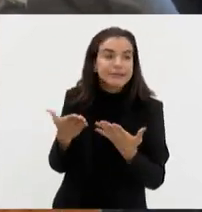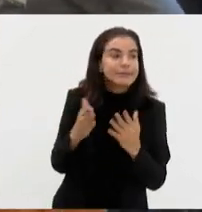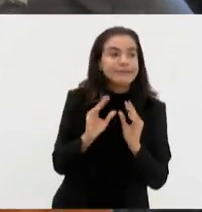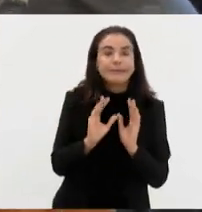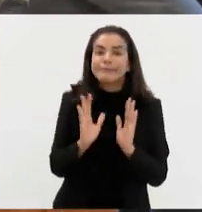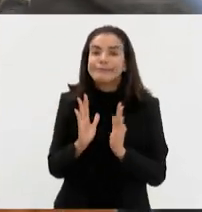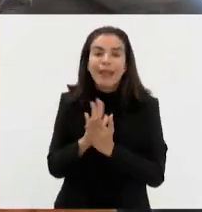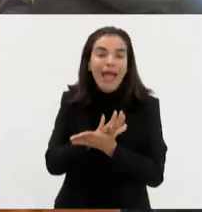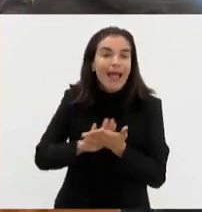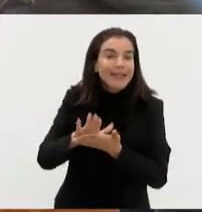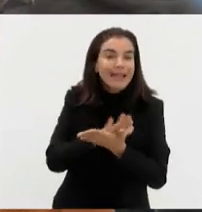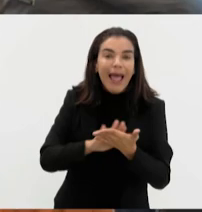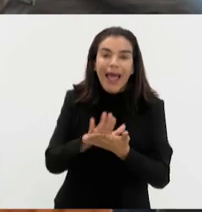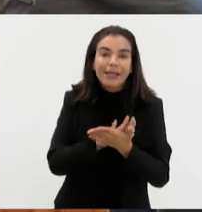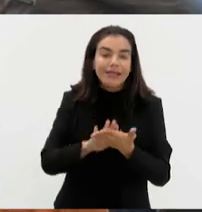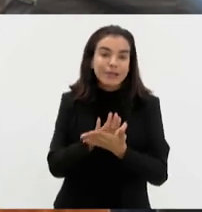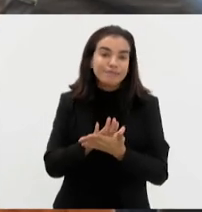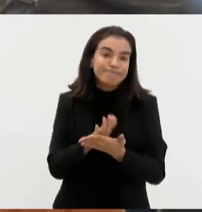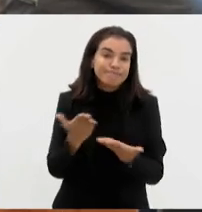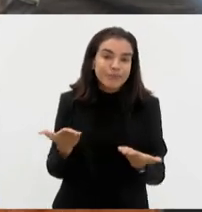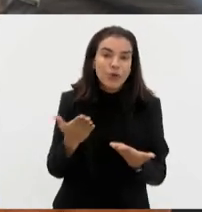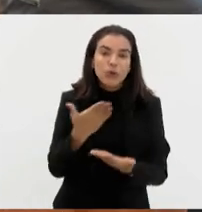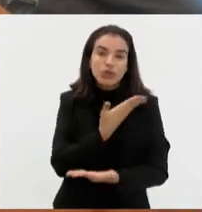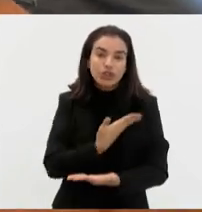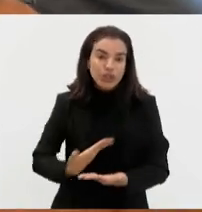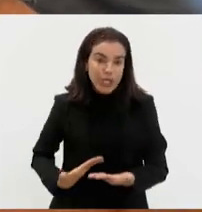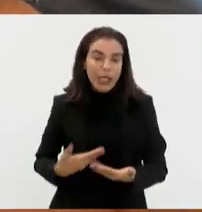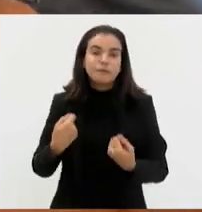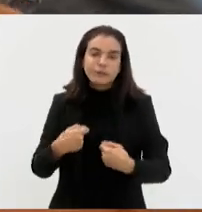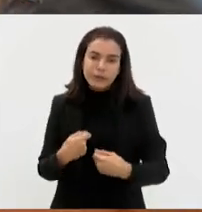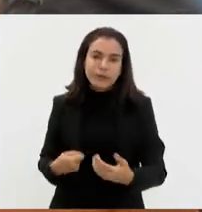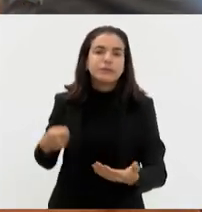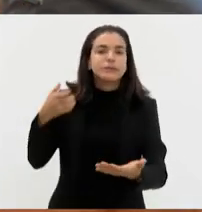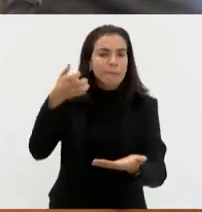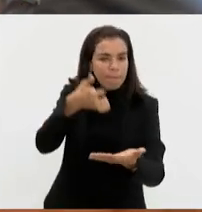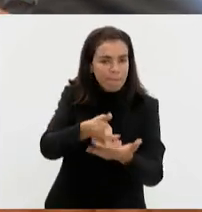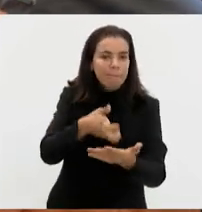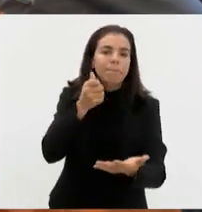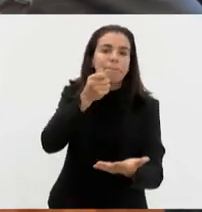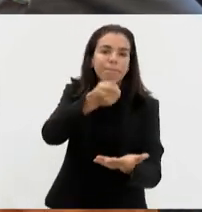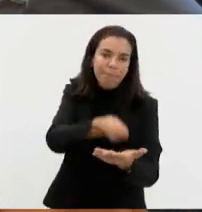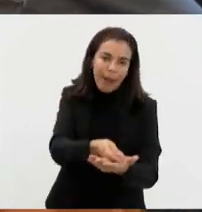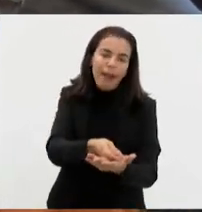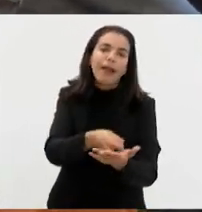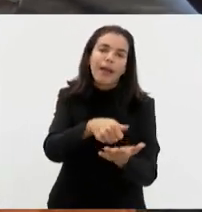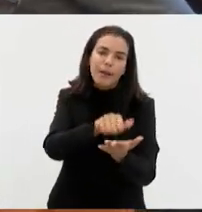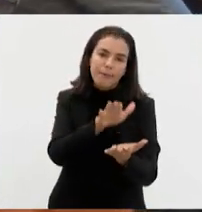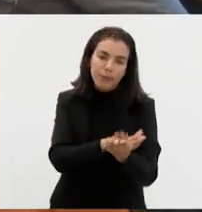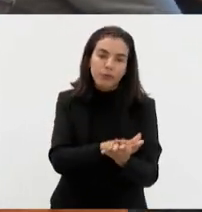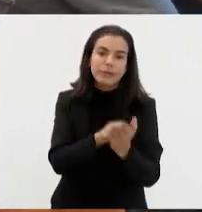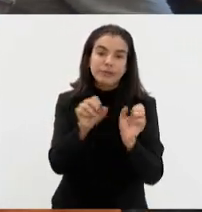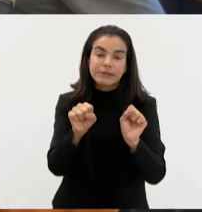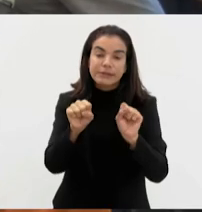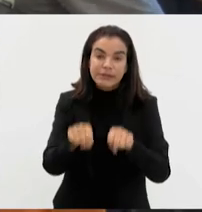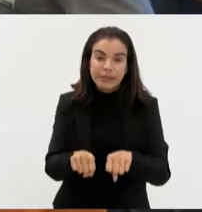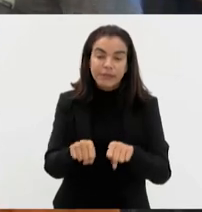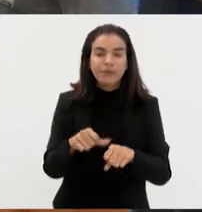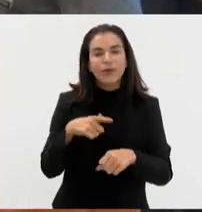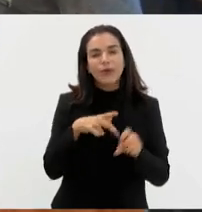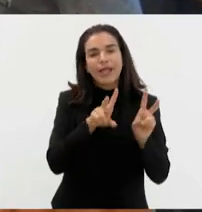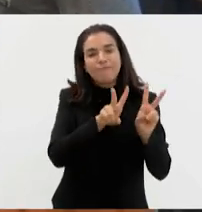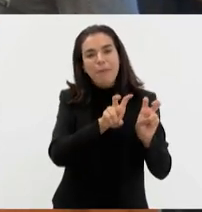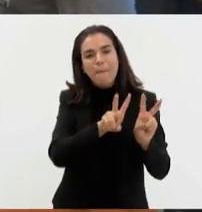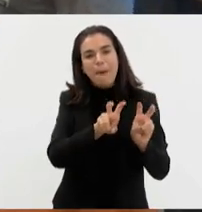pelo Estado. Então é importante que a gente tenha indenizações para órfãos também do feminicídio. Então são vários temas